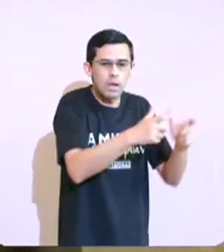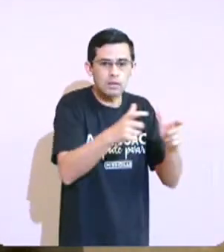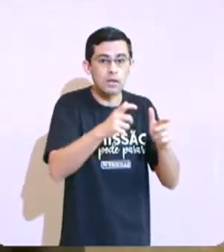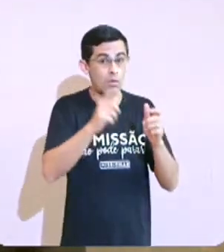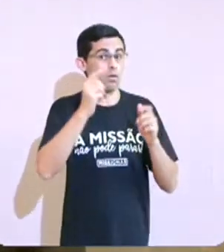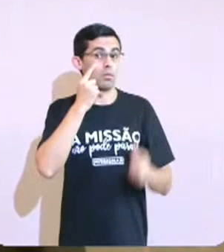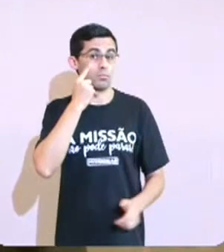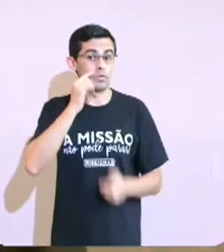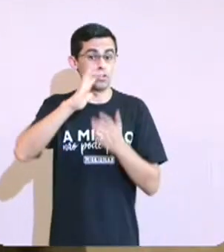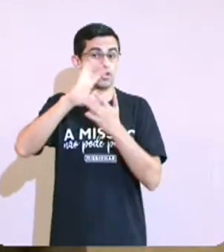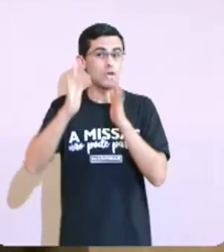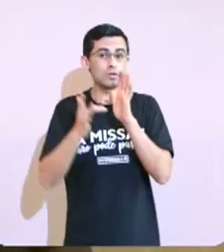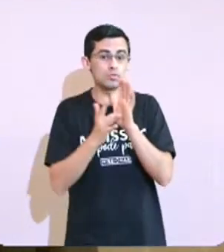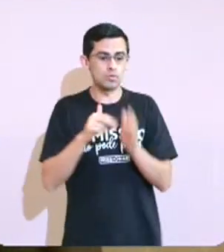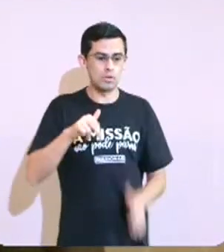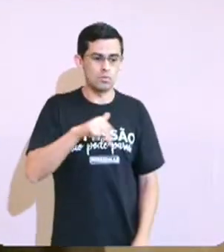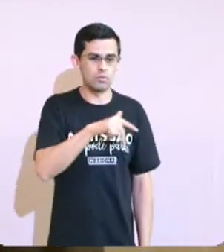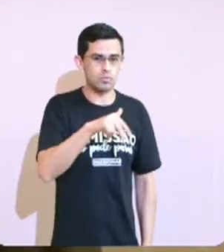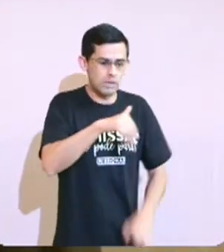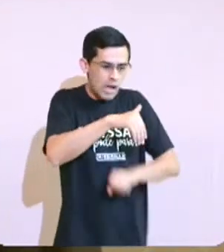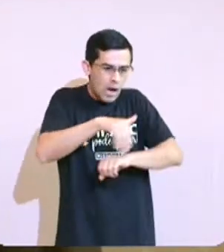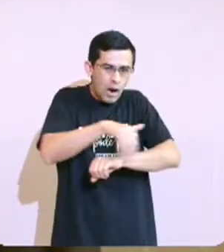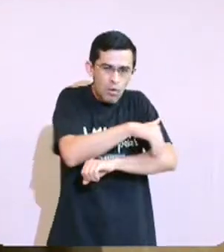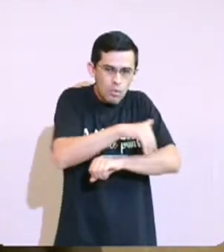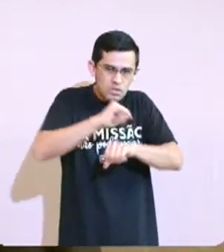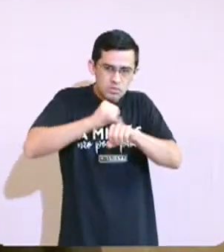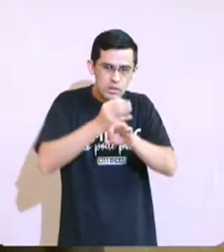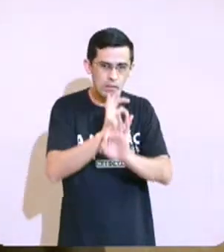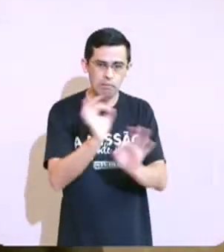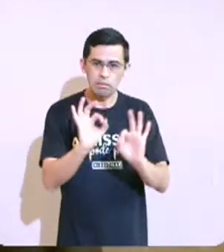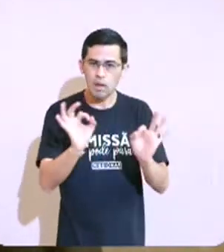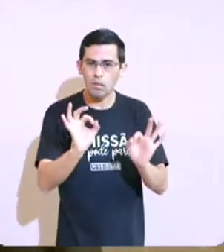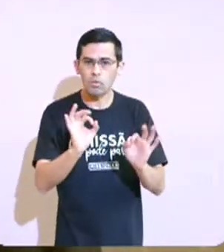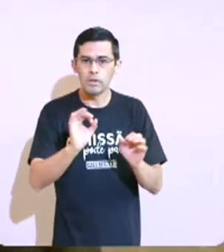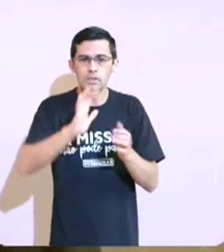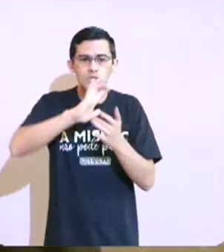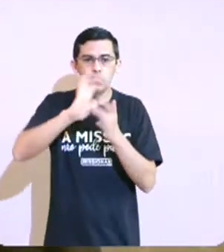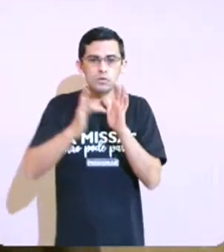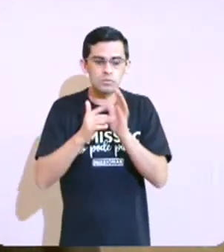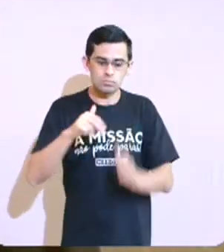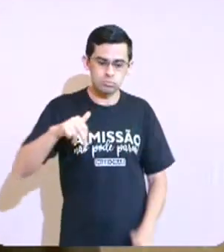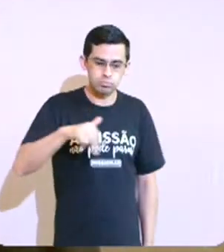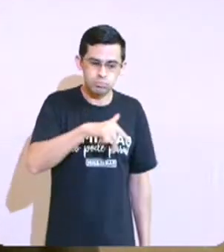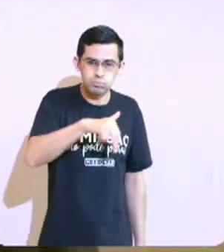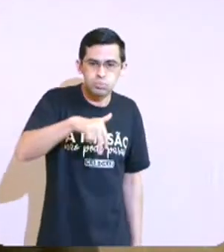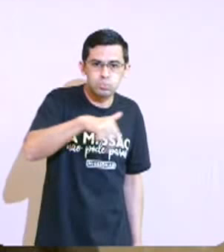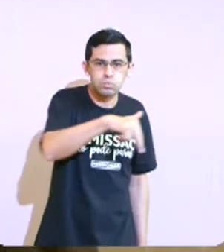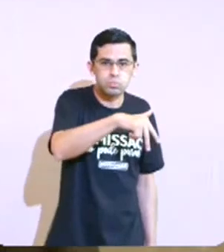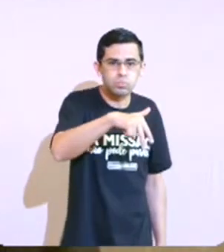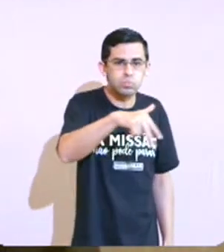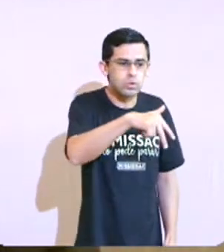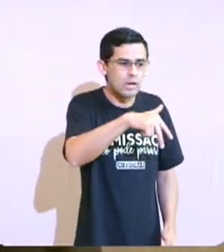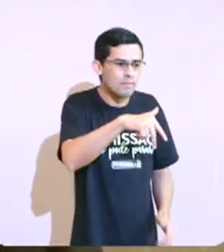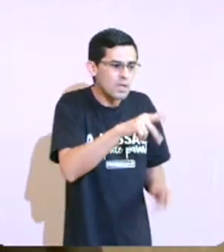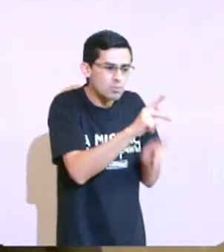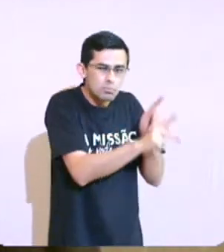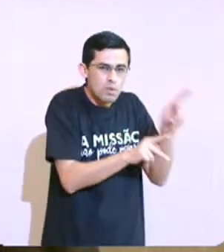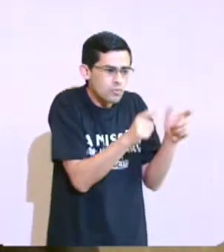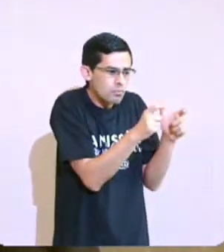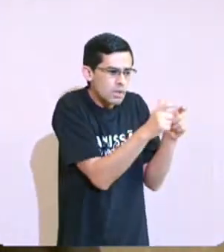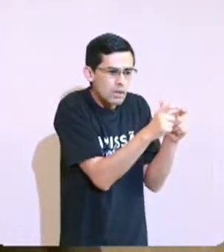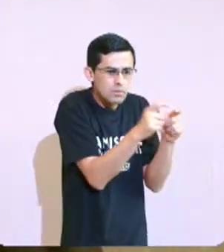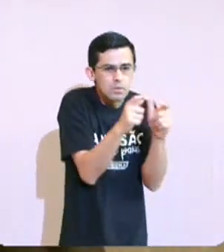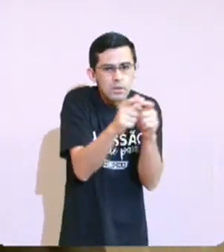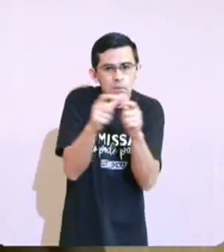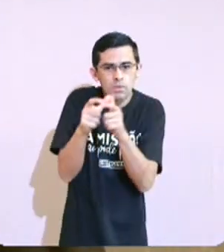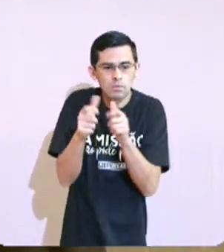bem, Jesus Cristo não saiu caminhando pelas ruas de Jerusalém. Jesus Cristo saiu caminhando pelas vilas da